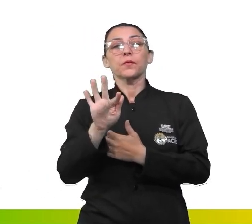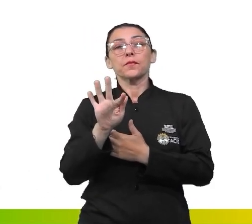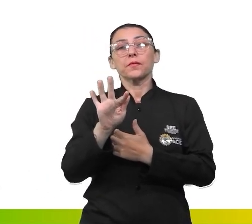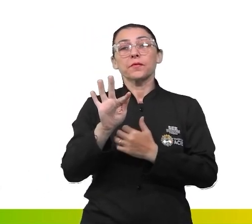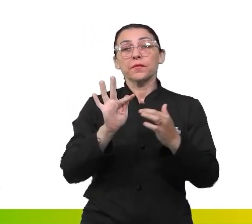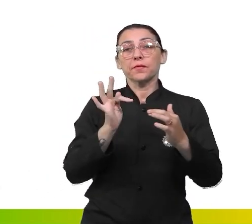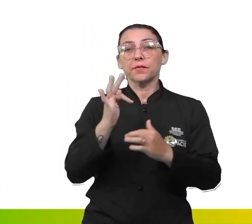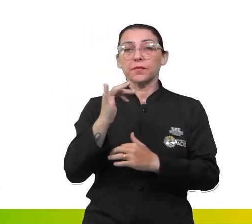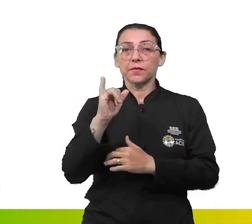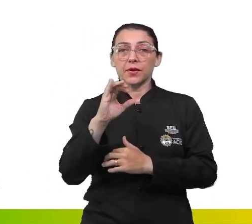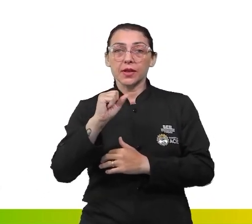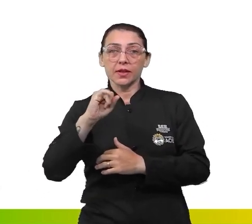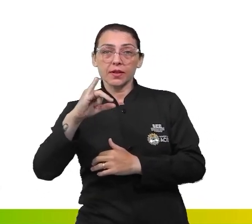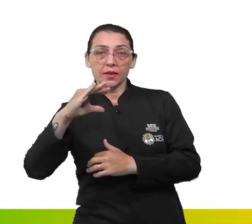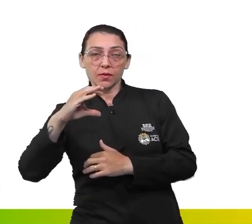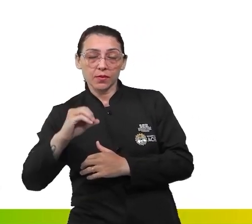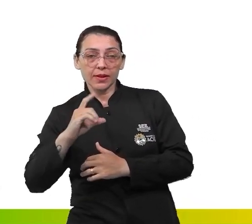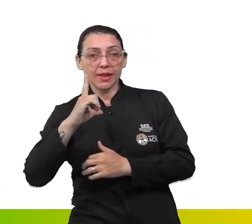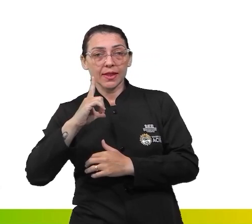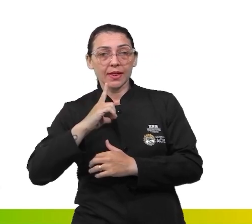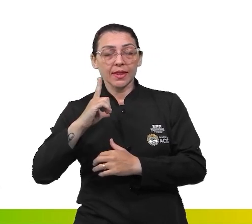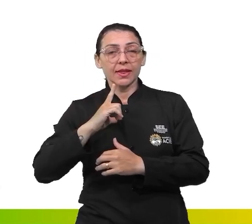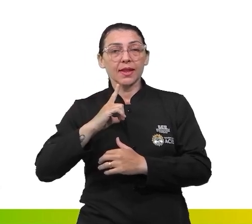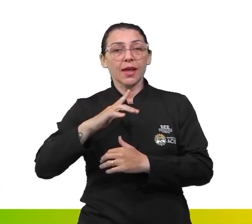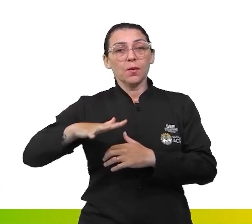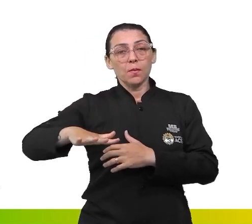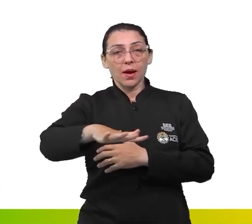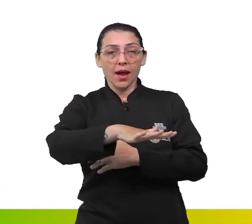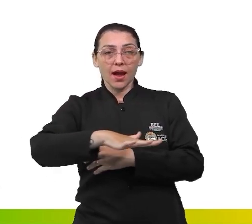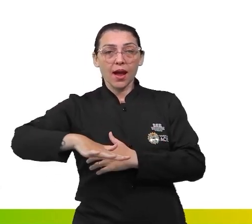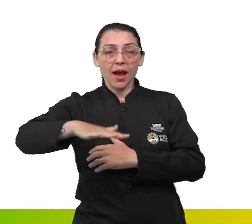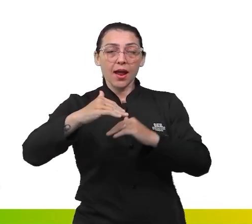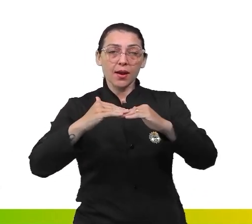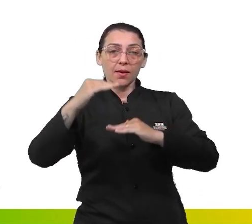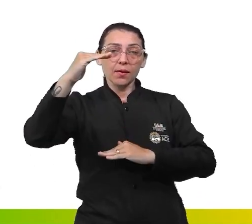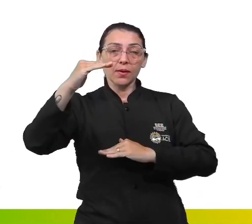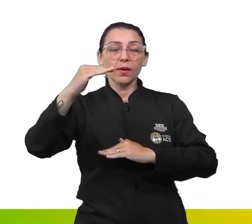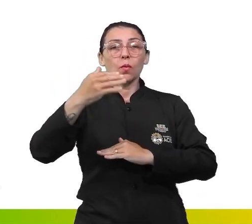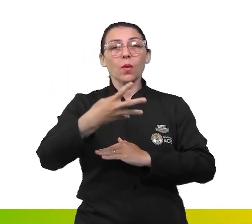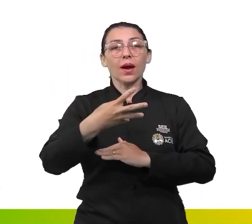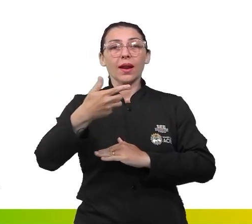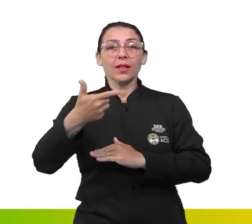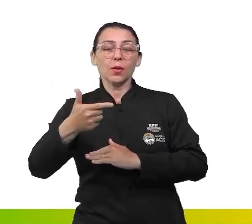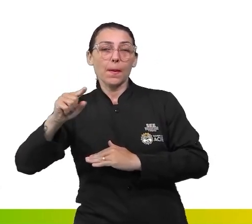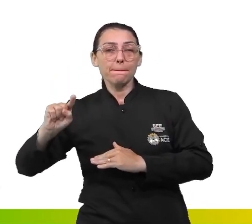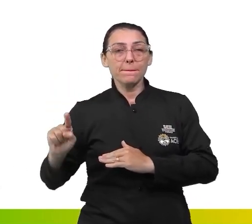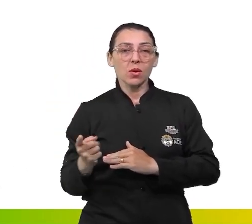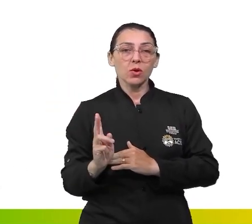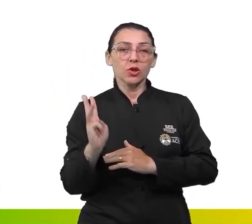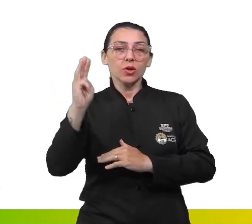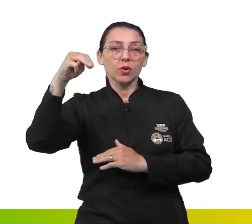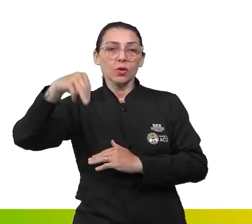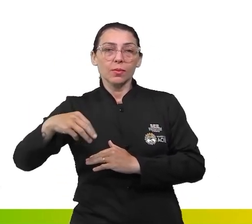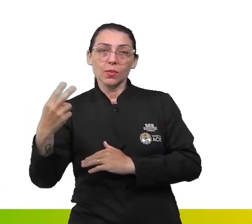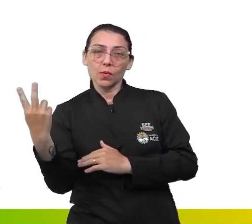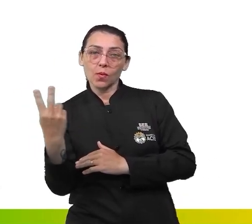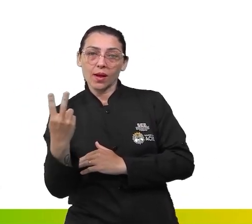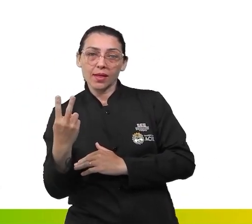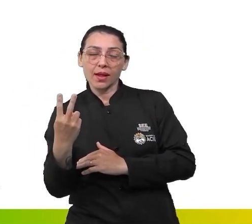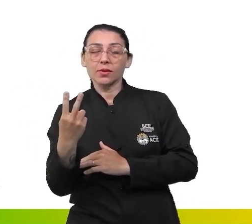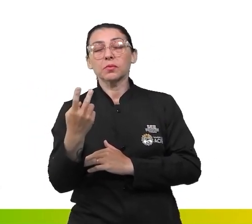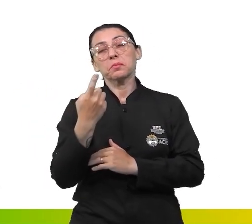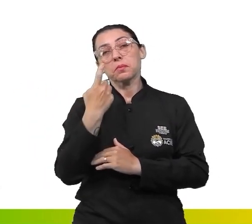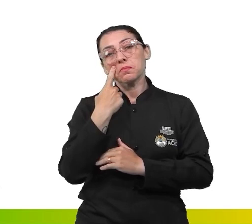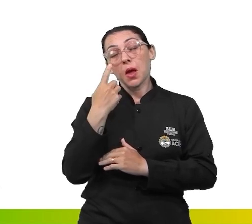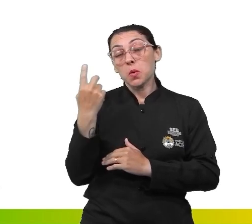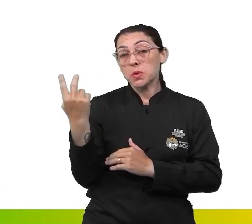Ele possui uma área superior aí, pessoal, a 42 milhões de quilômetros quadrados. Ou seja,